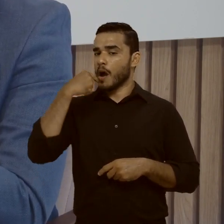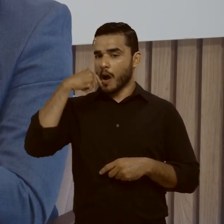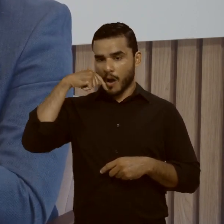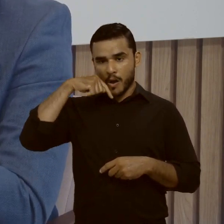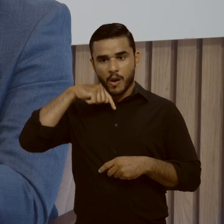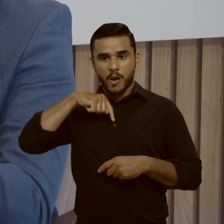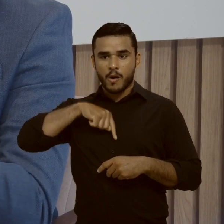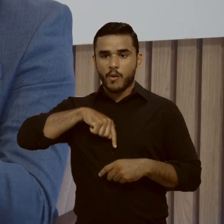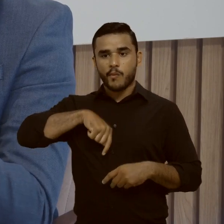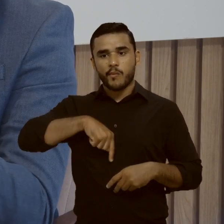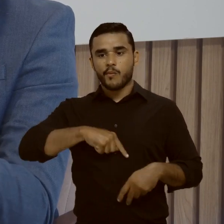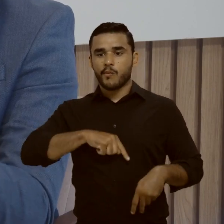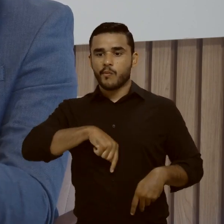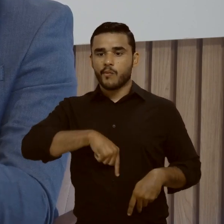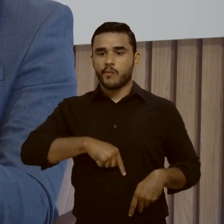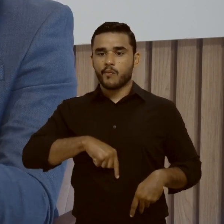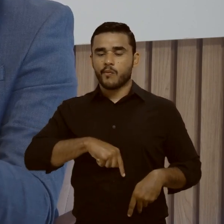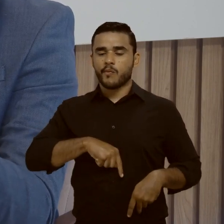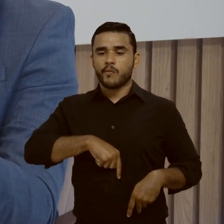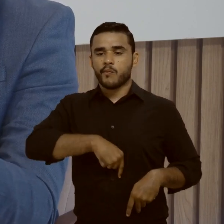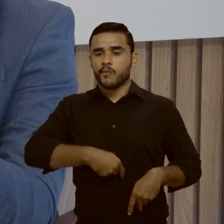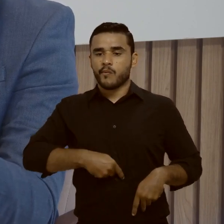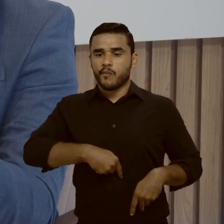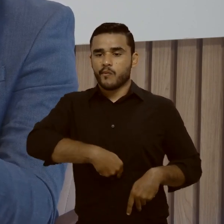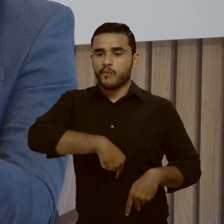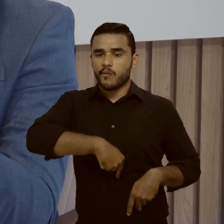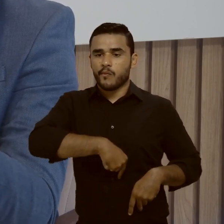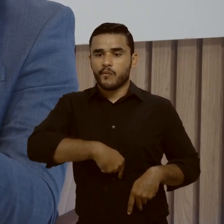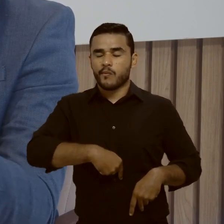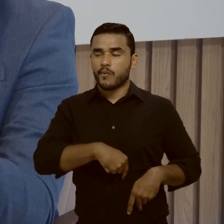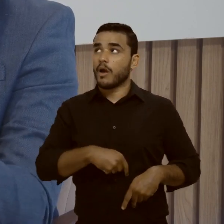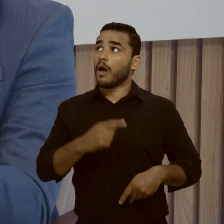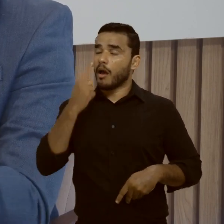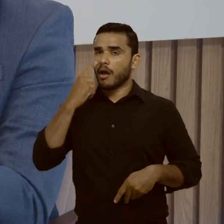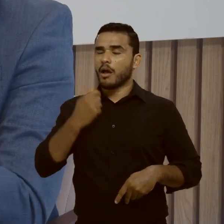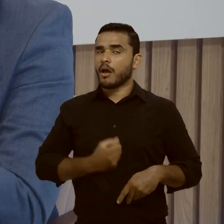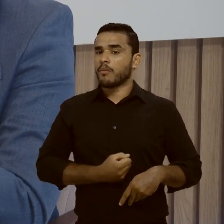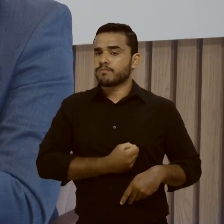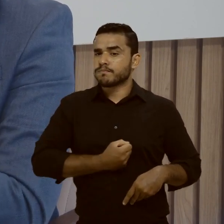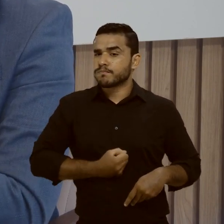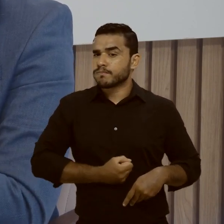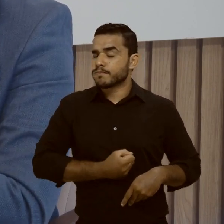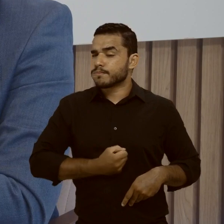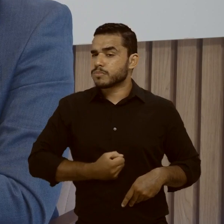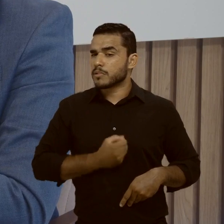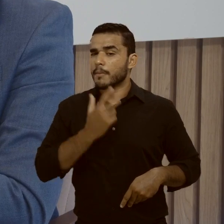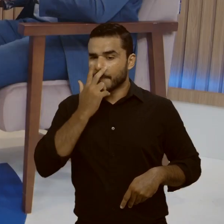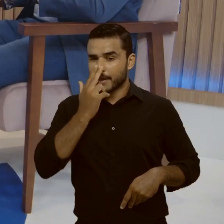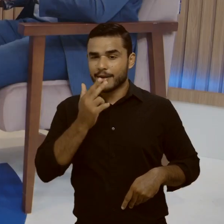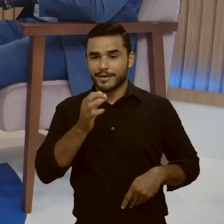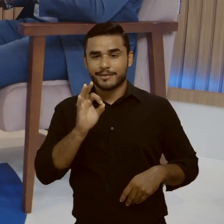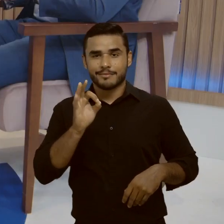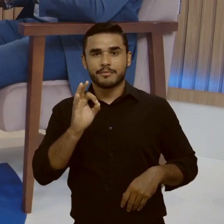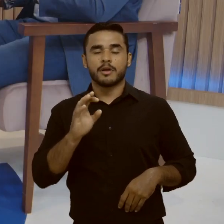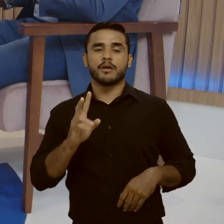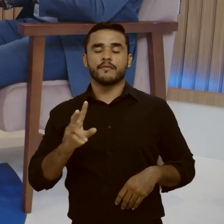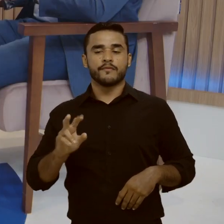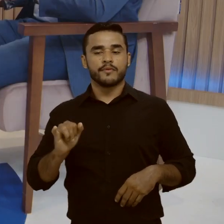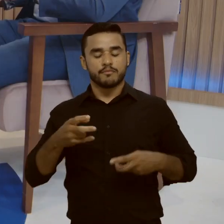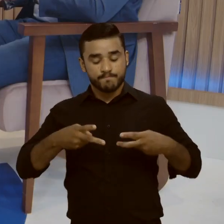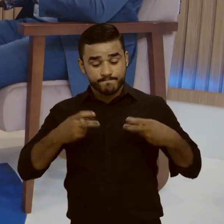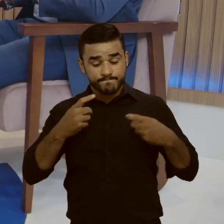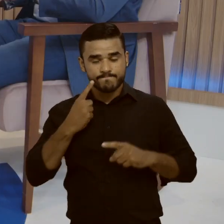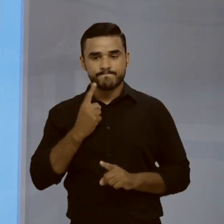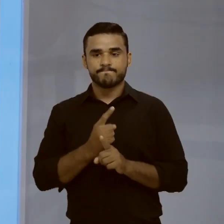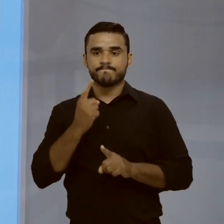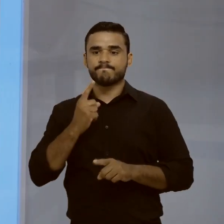o pâncreas e ele é bem sensível para detectar pâncreas nas suas fases iniciais, em lesões pequenas. Ou seja, numa situação dessa,